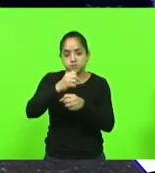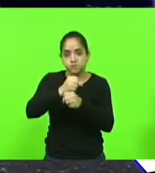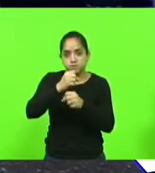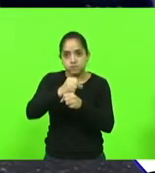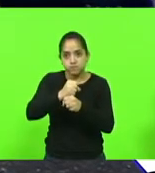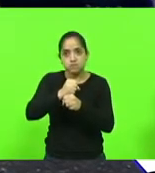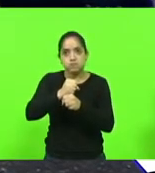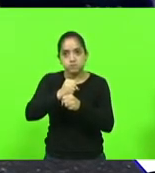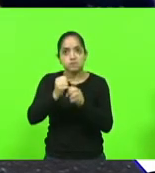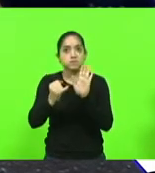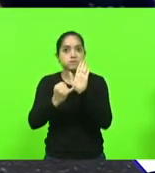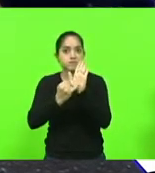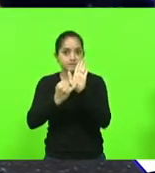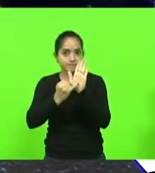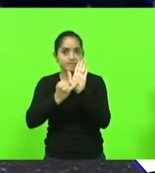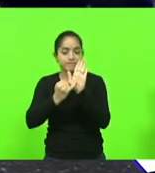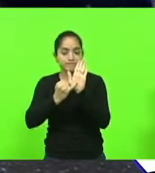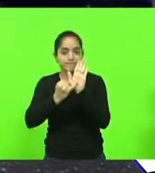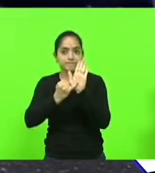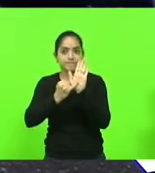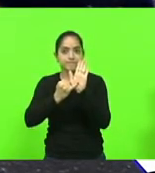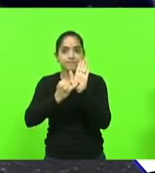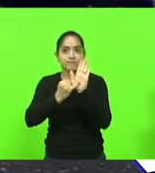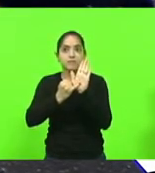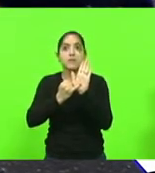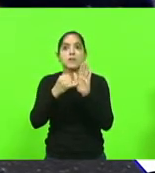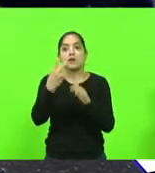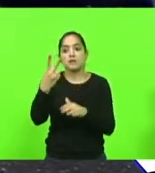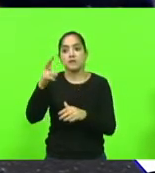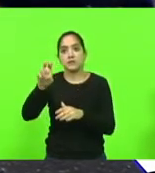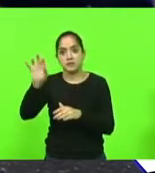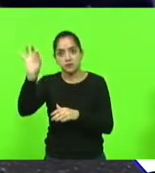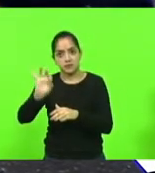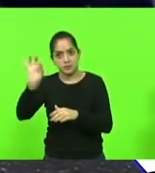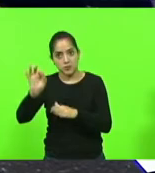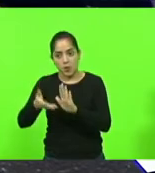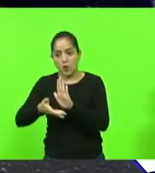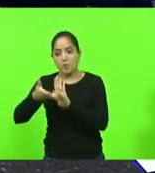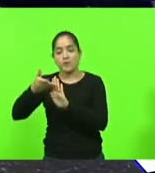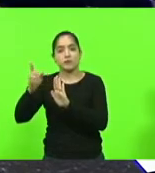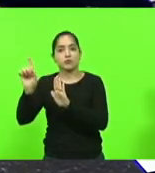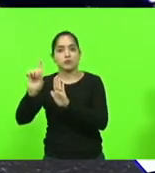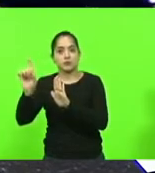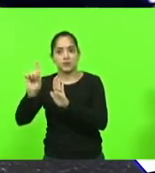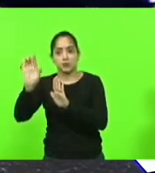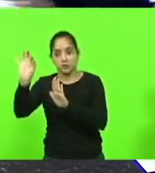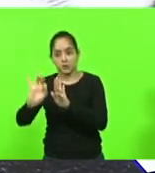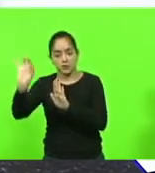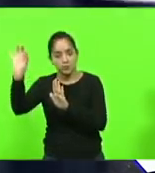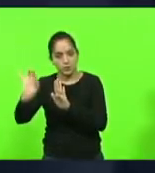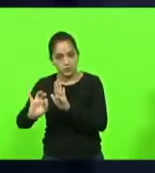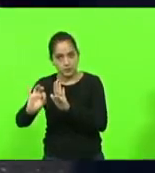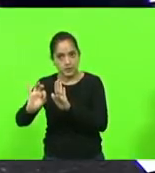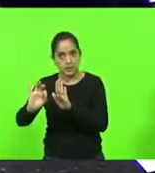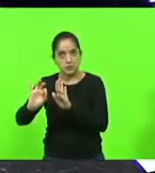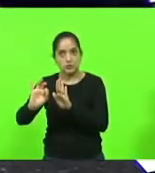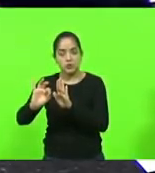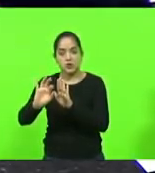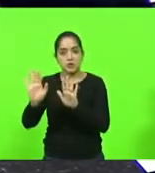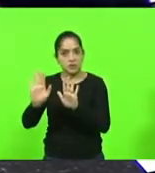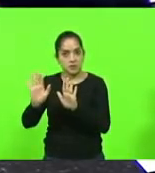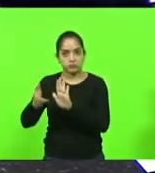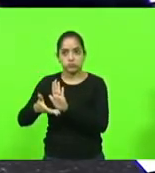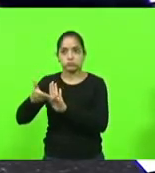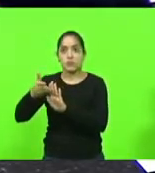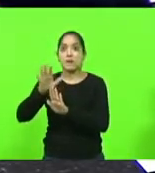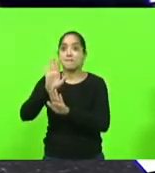incide o tributo. É verdade, os 25% não aumentaram, que é a alíquota sobre a gasolina, e isso não aumentou,